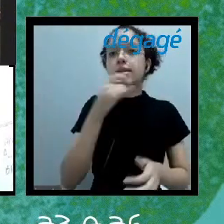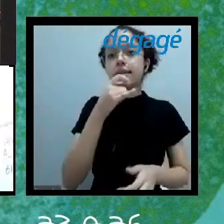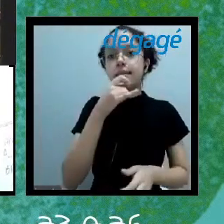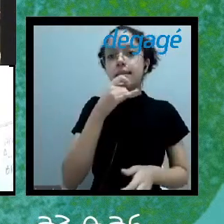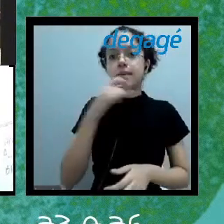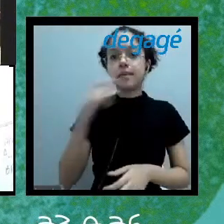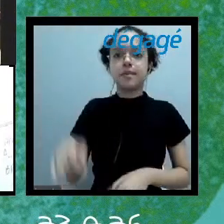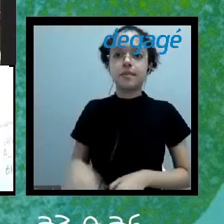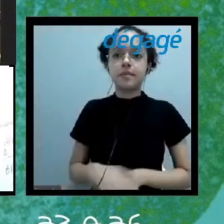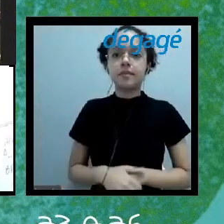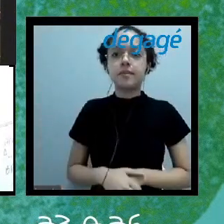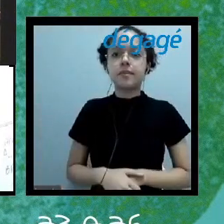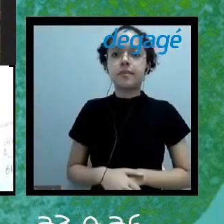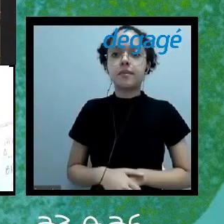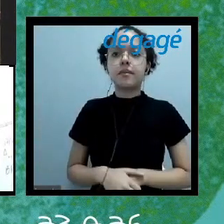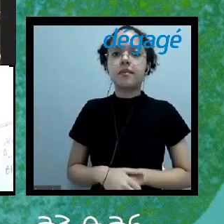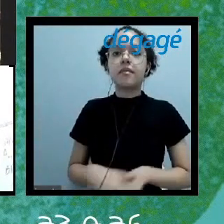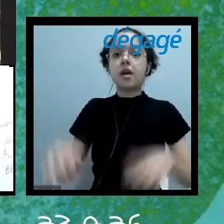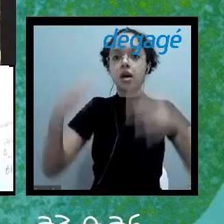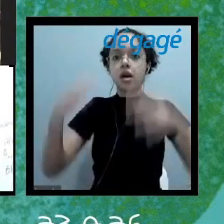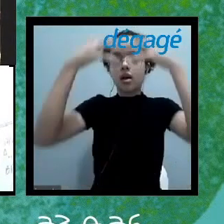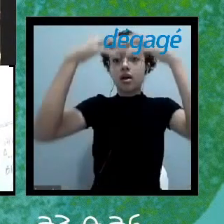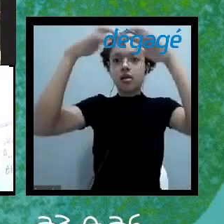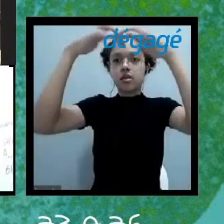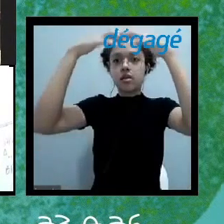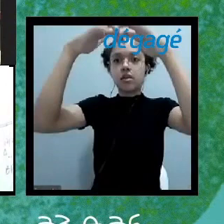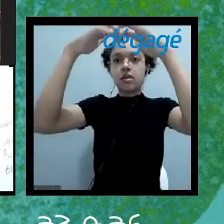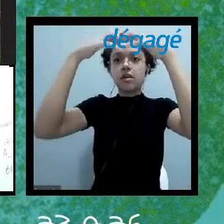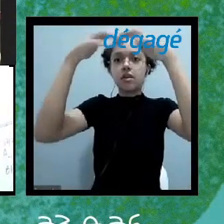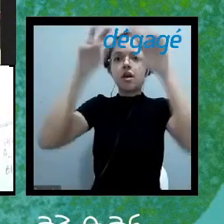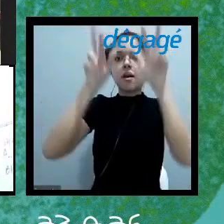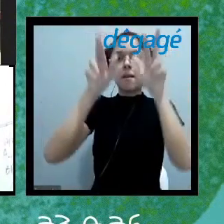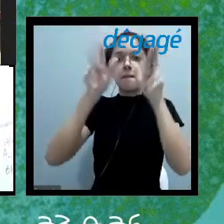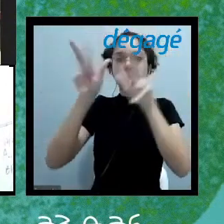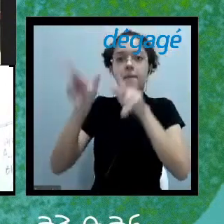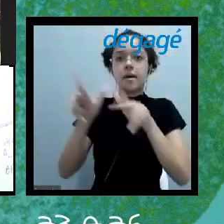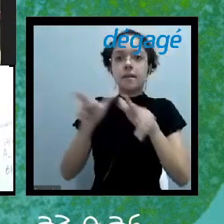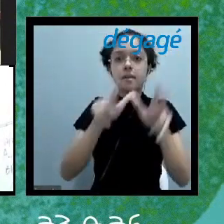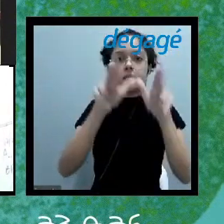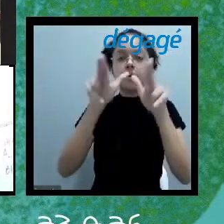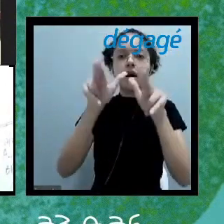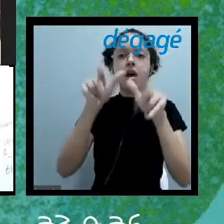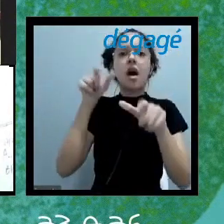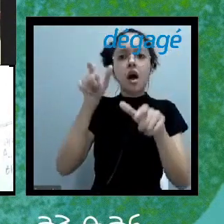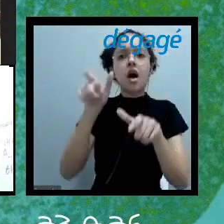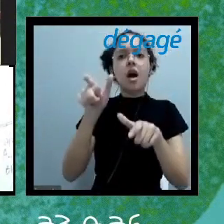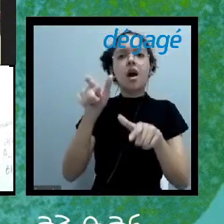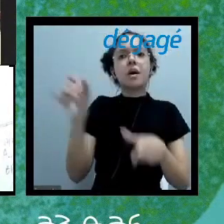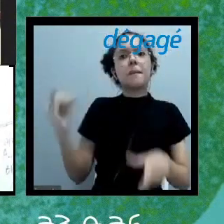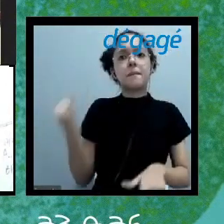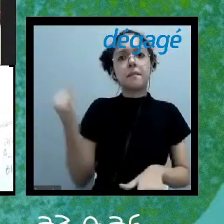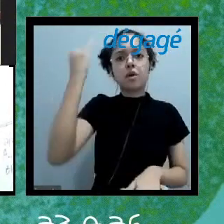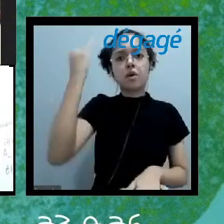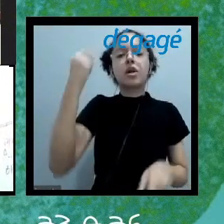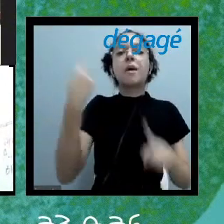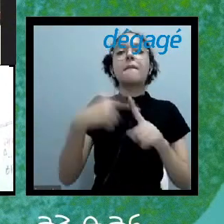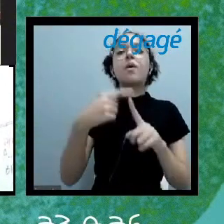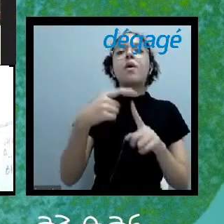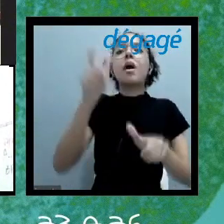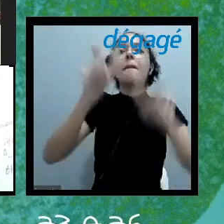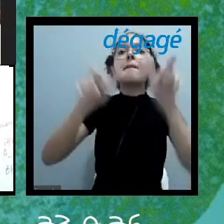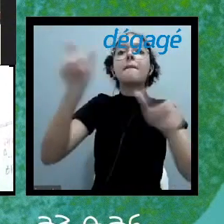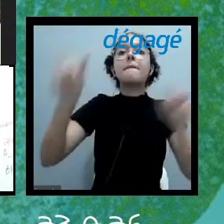conceito de neurodiversidade, eu acho de extrema importância, de abrigar a todas as possibilidades, todas